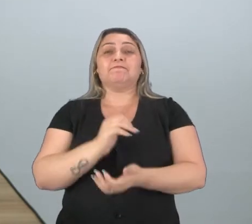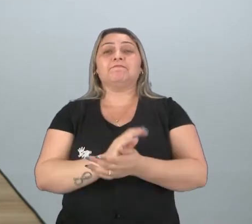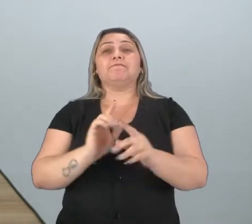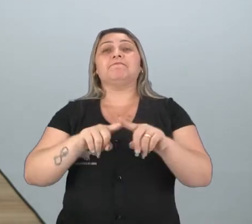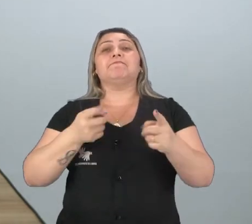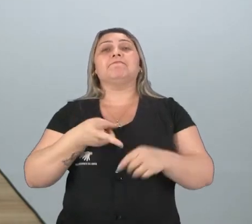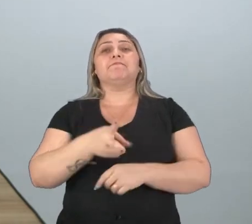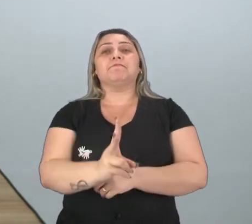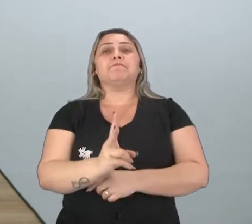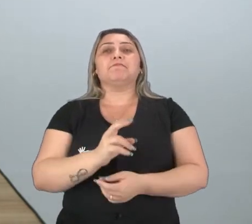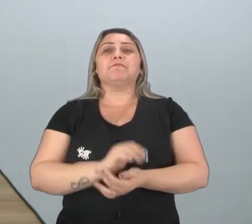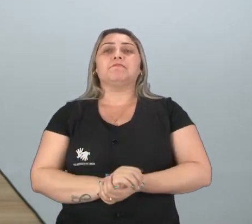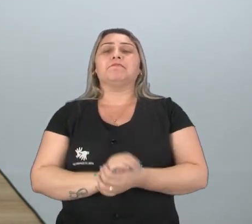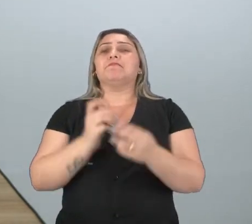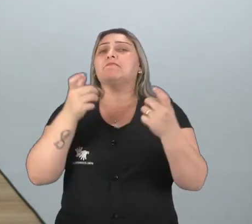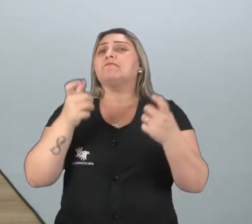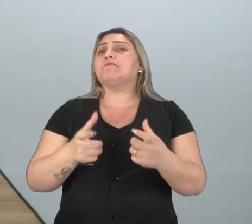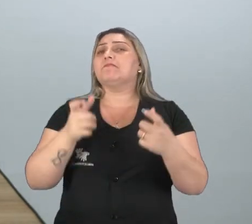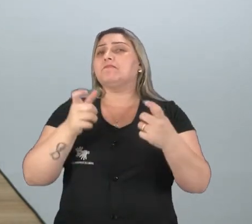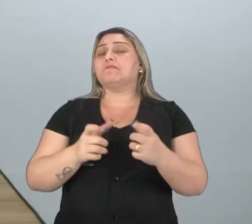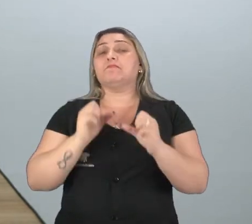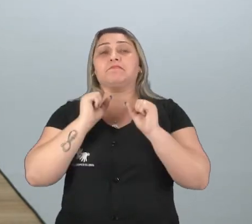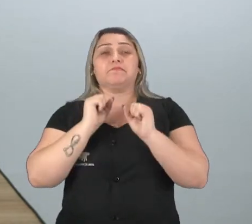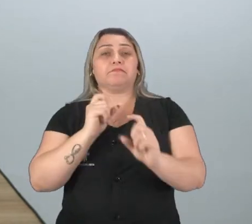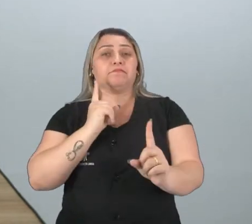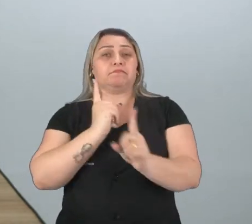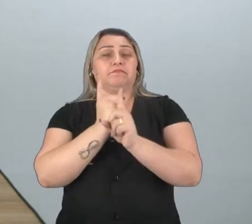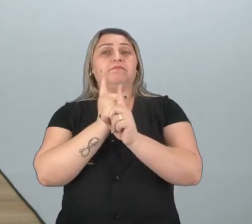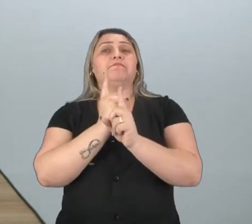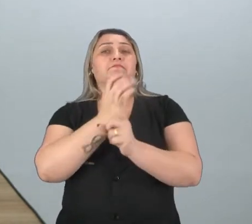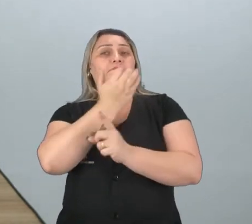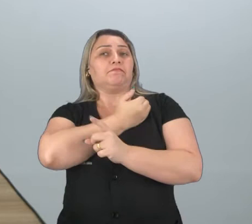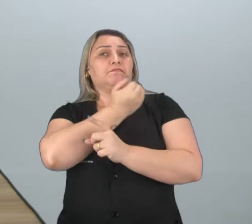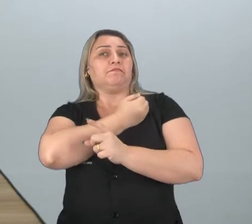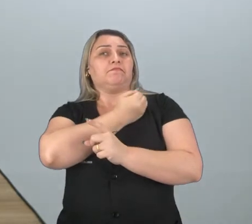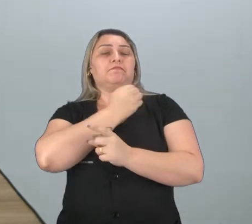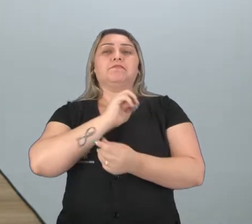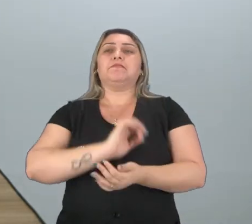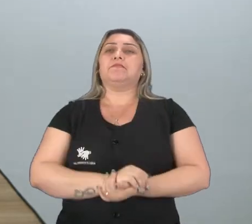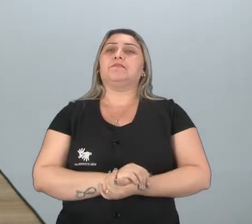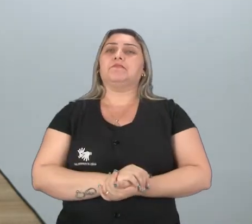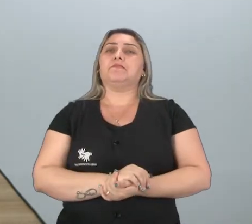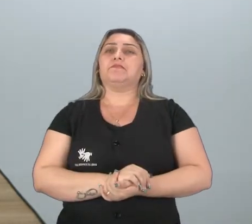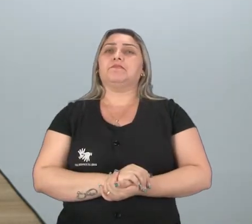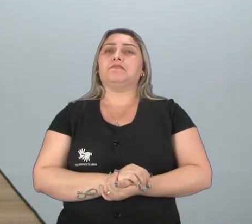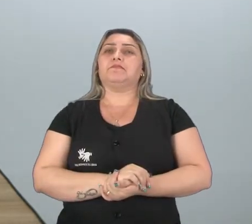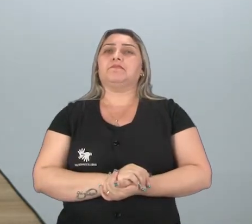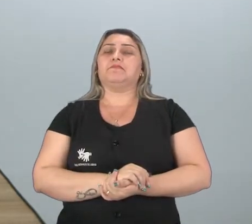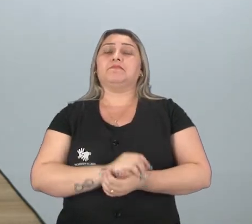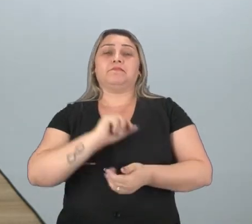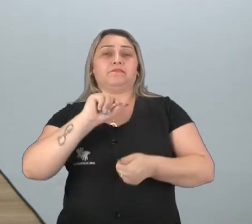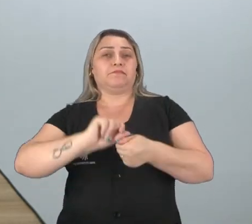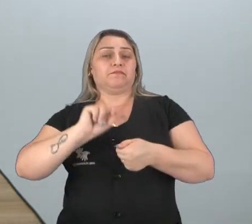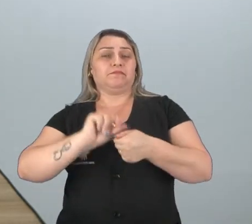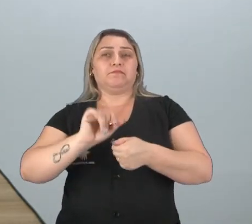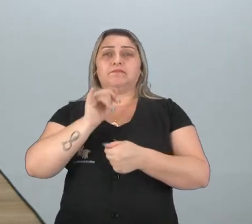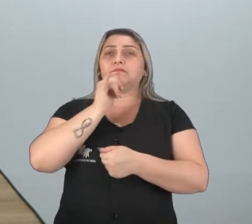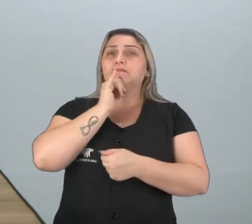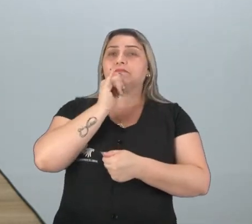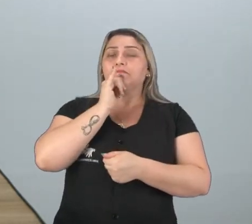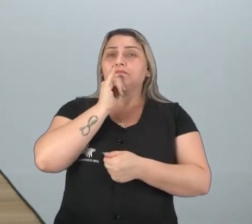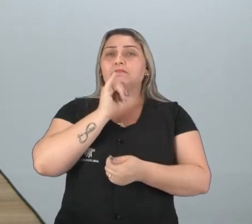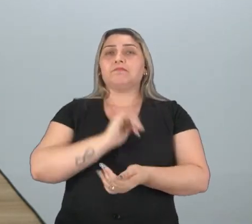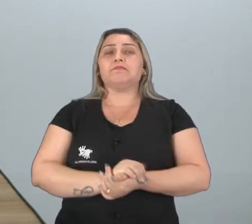mas vamos continuar. Onde mais podemos encontrar os números? Quando vamos fazer, por